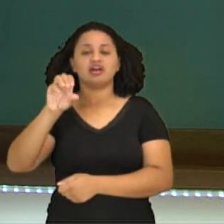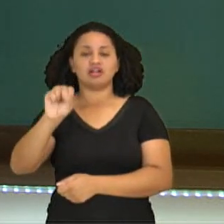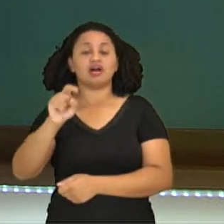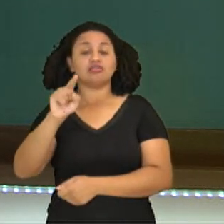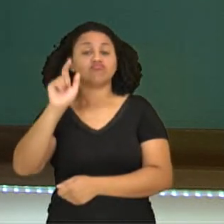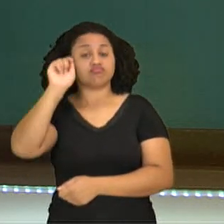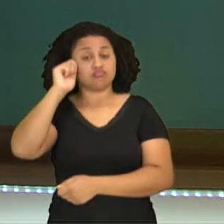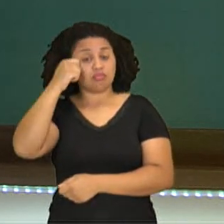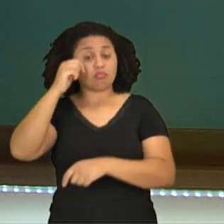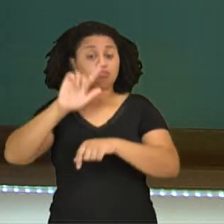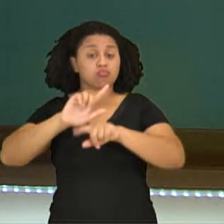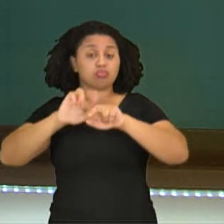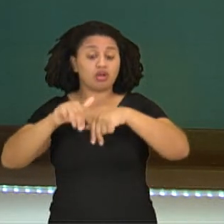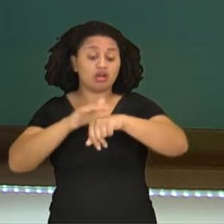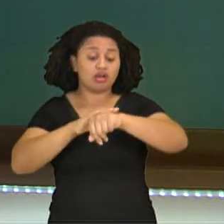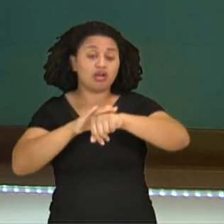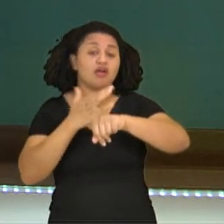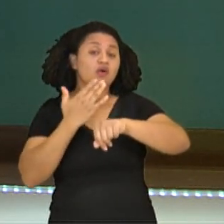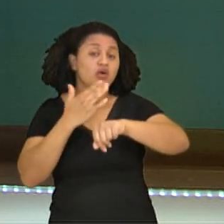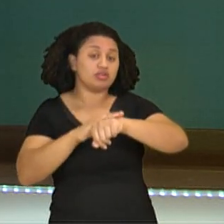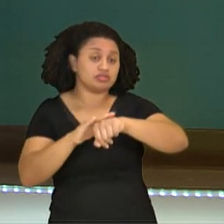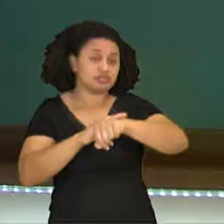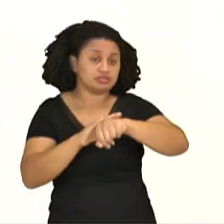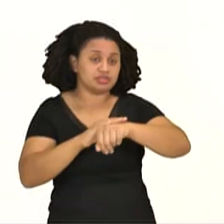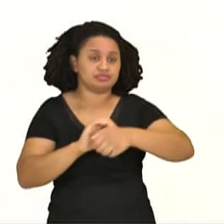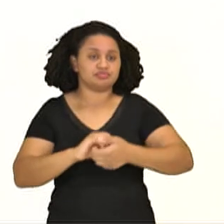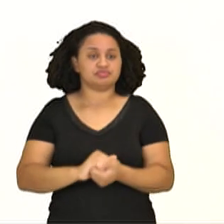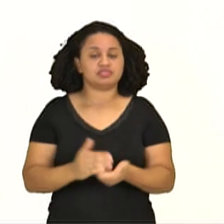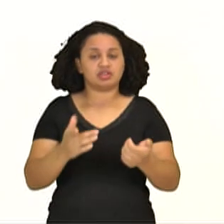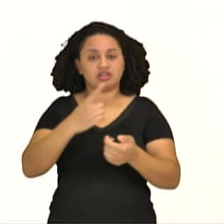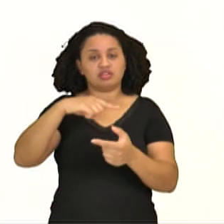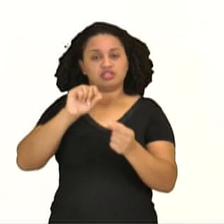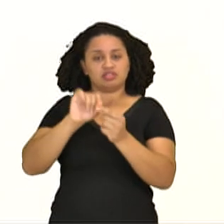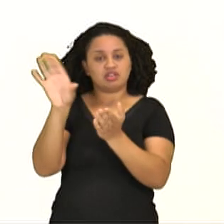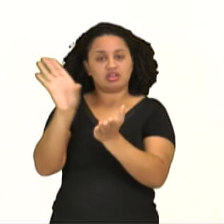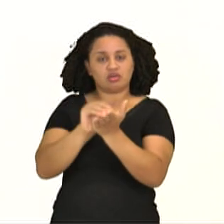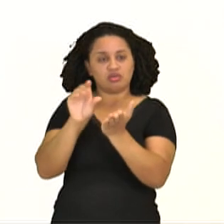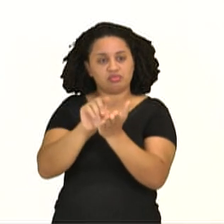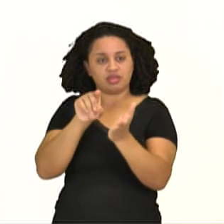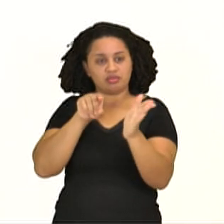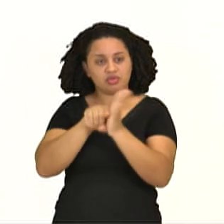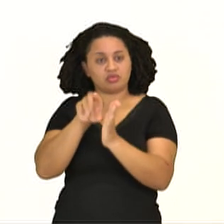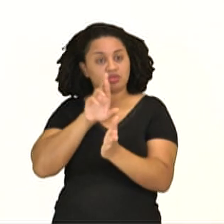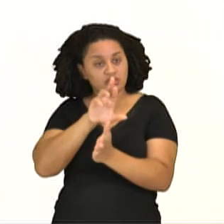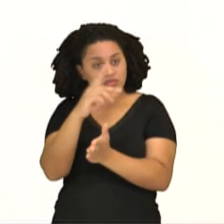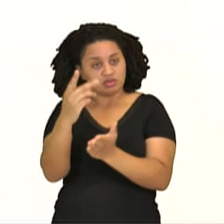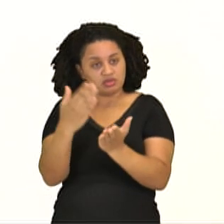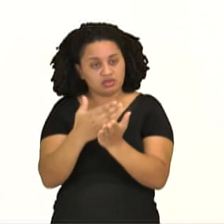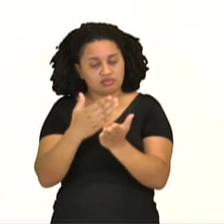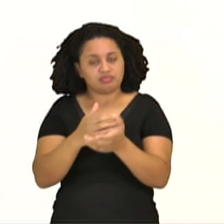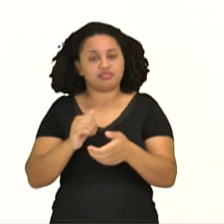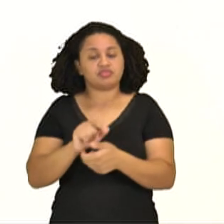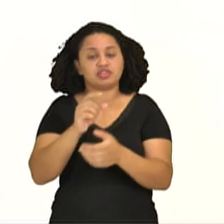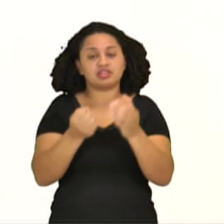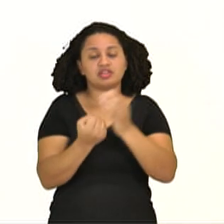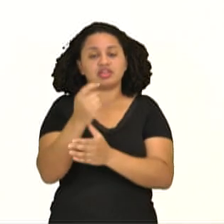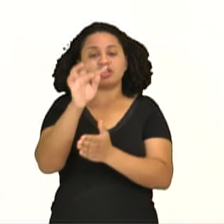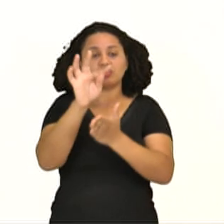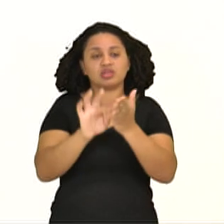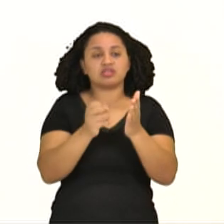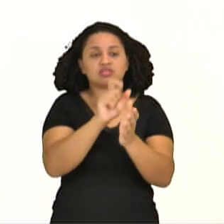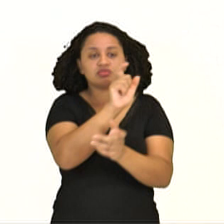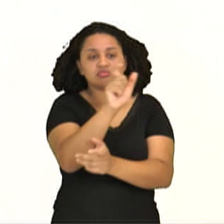pigmentação da cor da pele, que o professor Roberto explicou também. Agora é com vocês, copie a pergunta e responda em seu caderno. Faça um texto com as